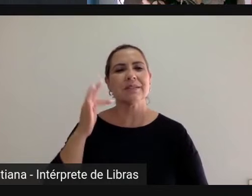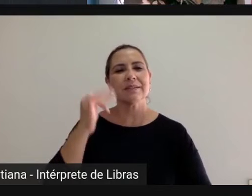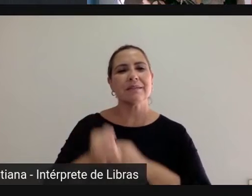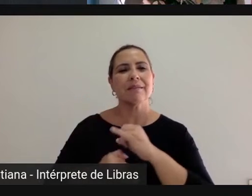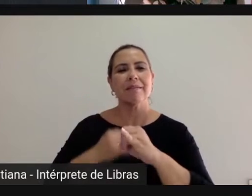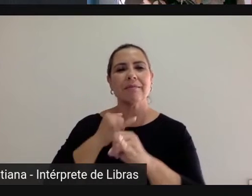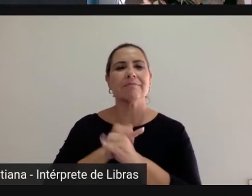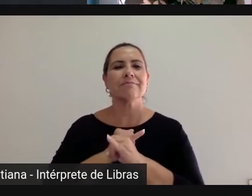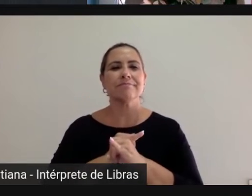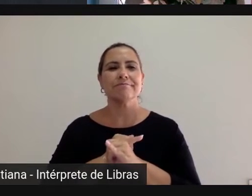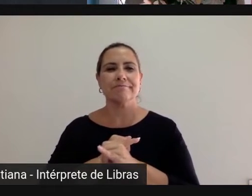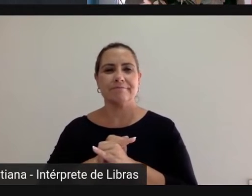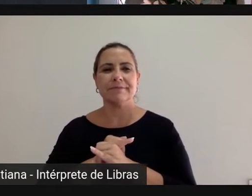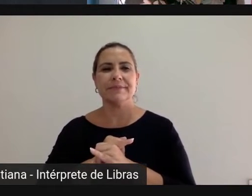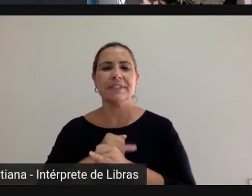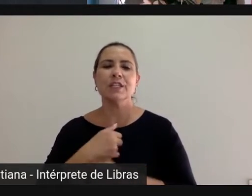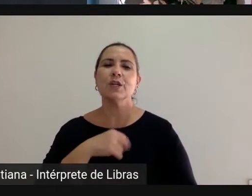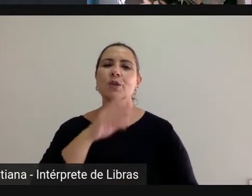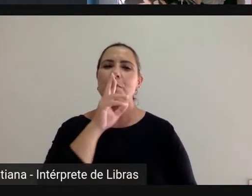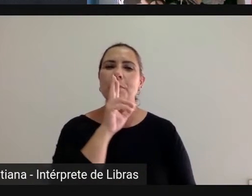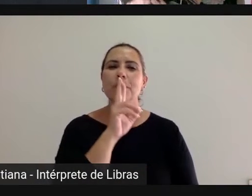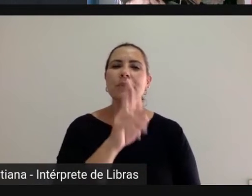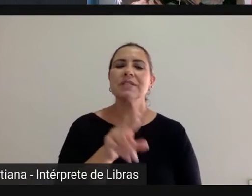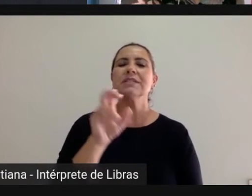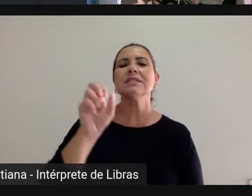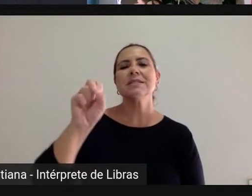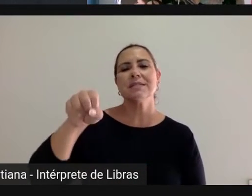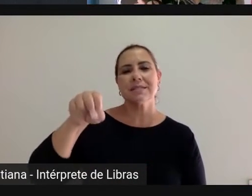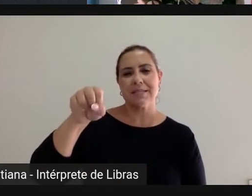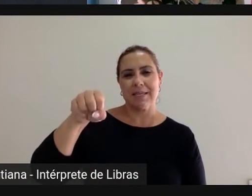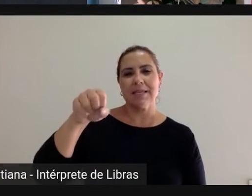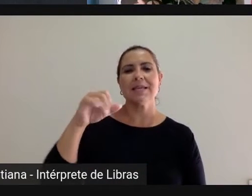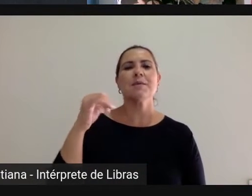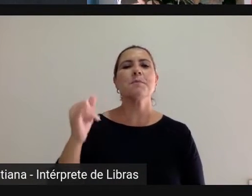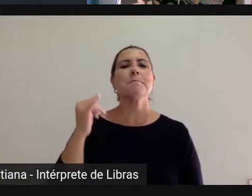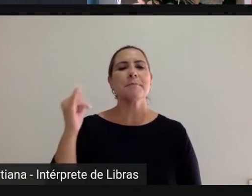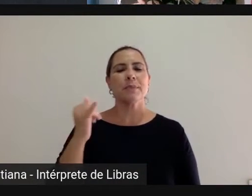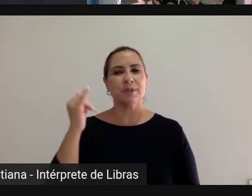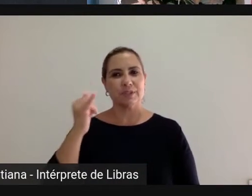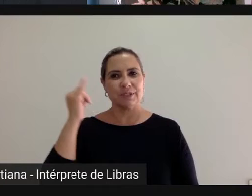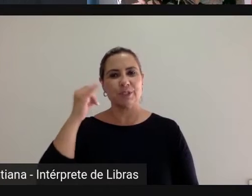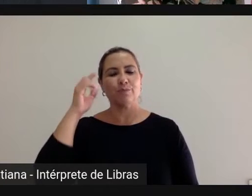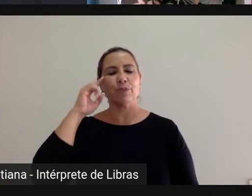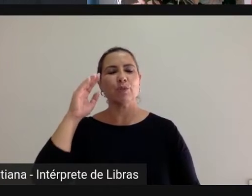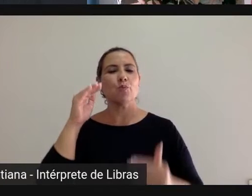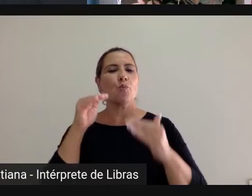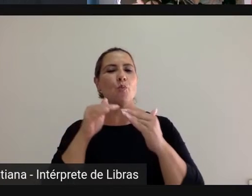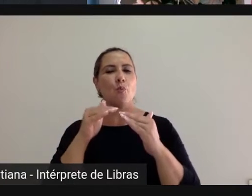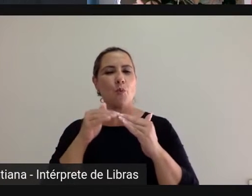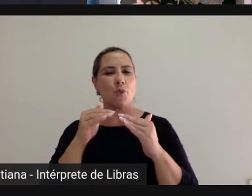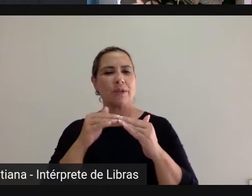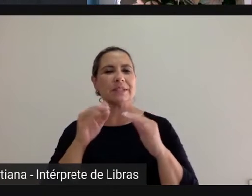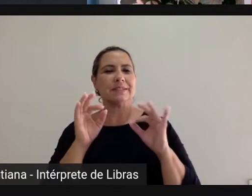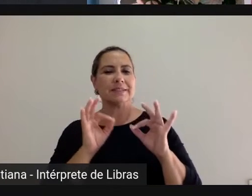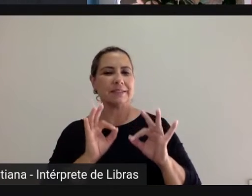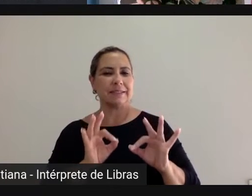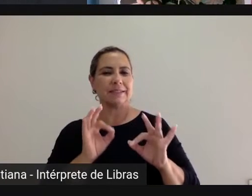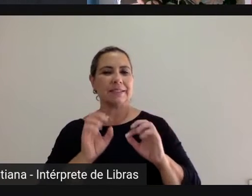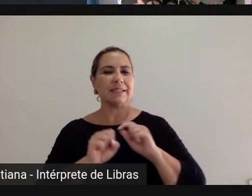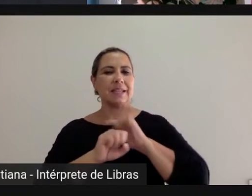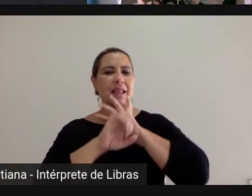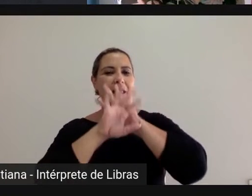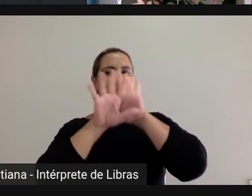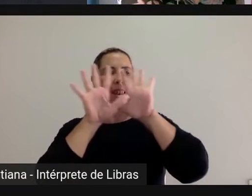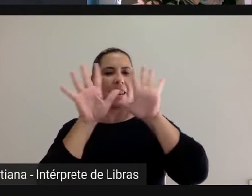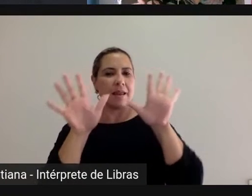eu respondendo a sua pergunta, sim, é muito importante que a gente lide com o lobby de uma maneira absolutamente transparente, o que